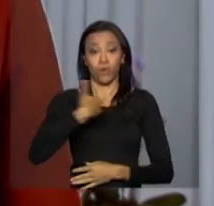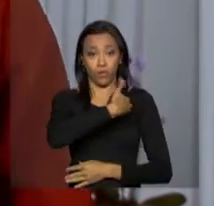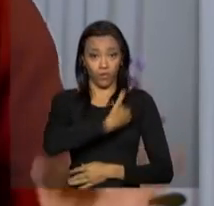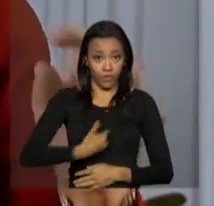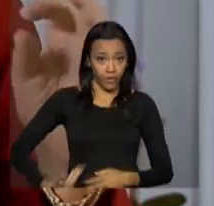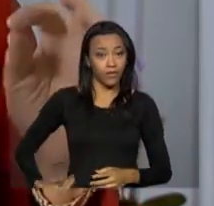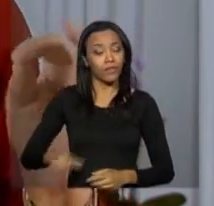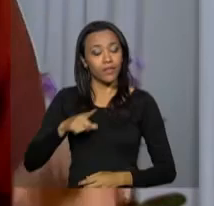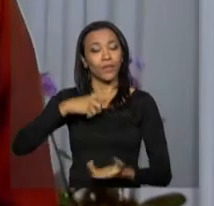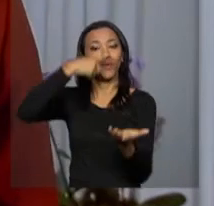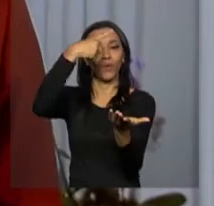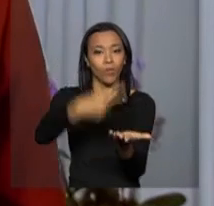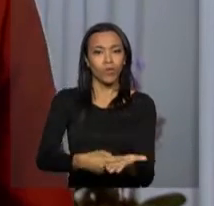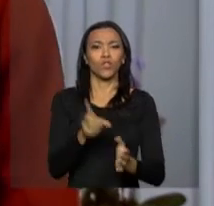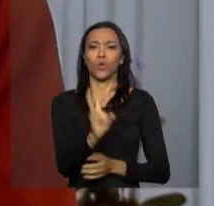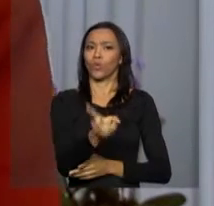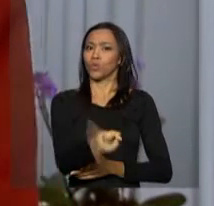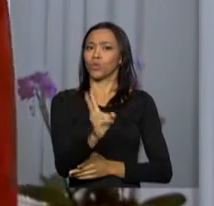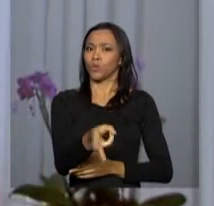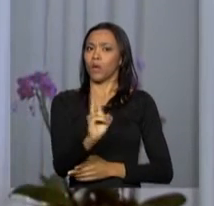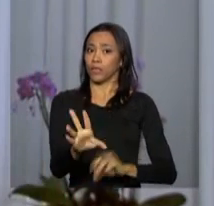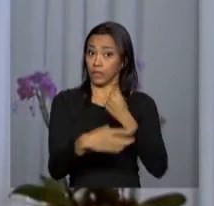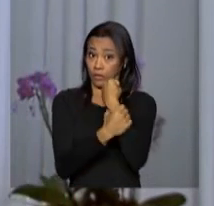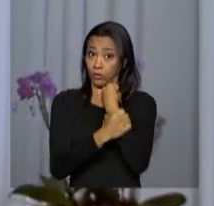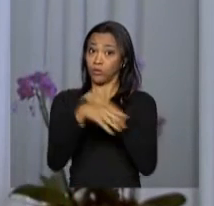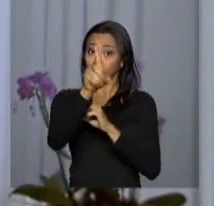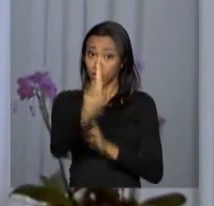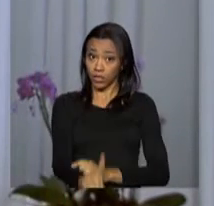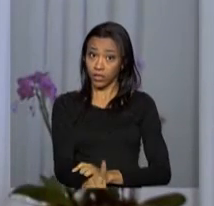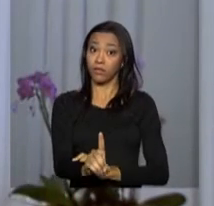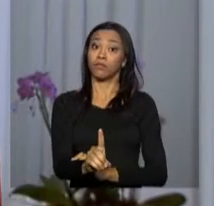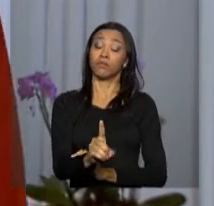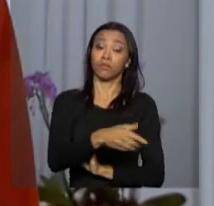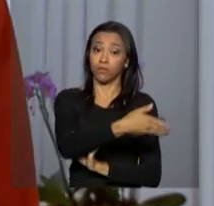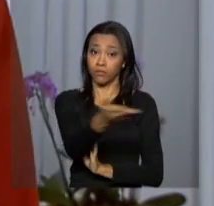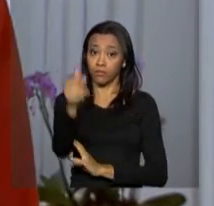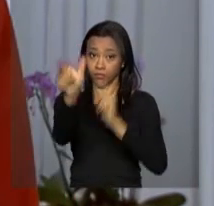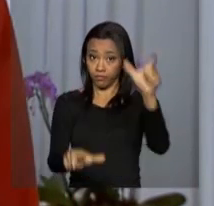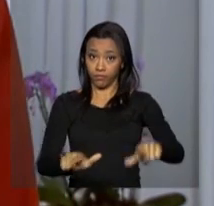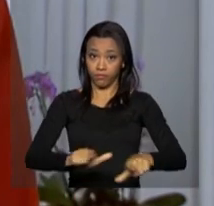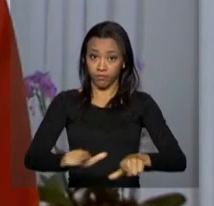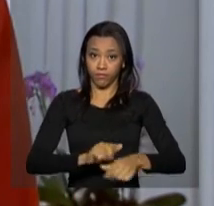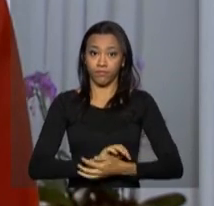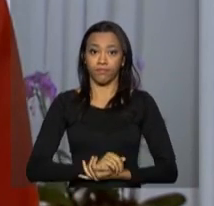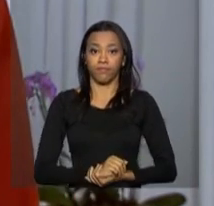compromisso de manter os direitos e as garantias dos trabalhadores.